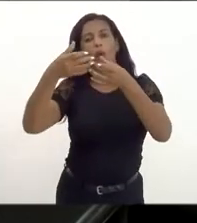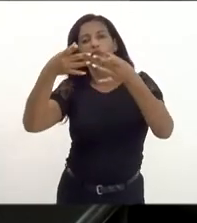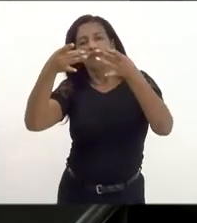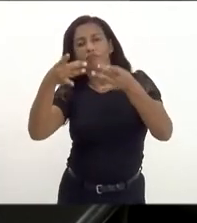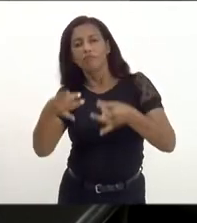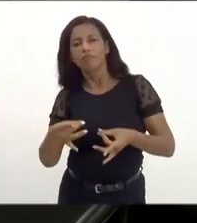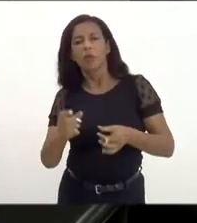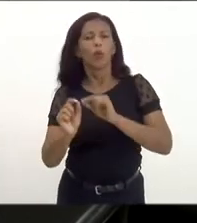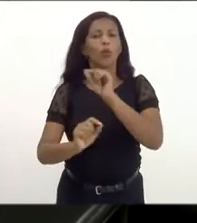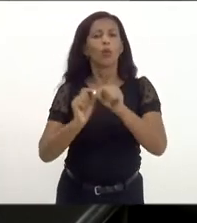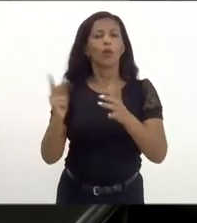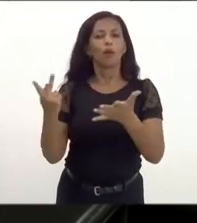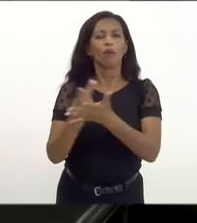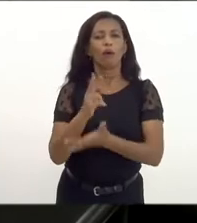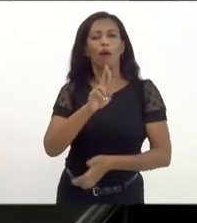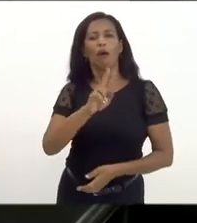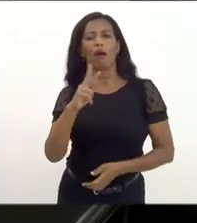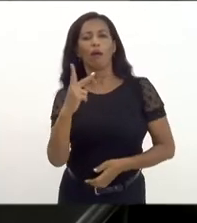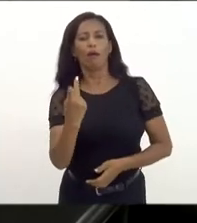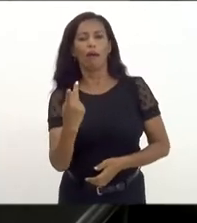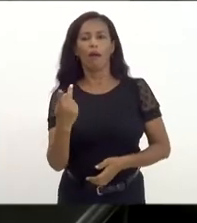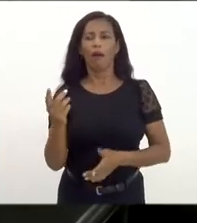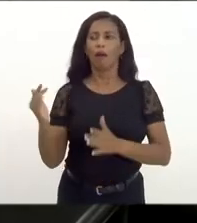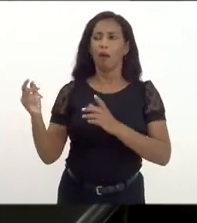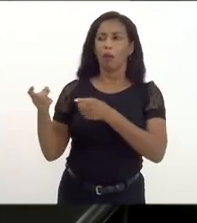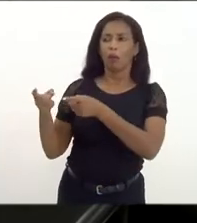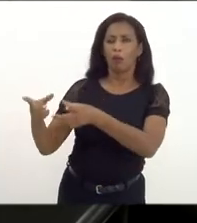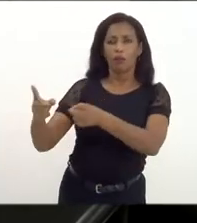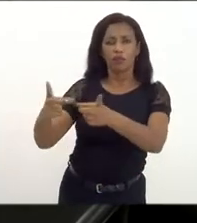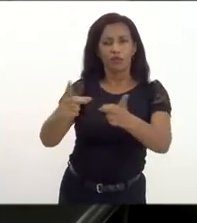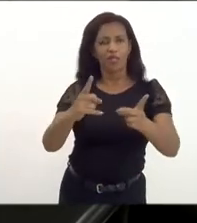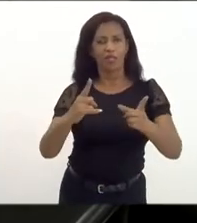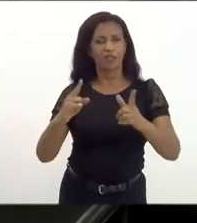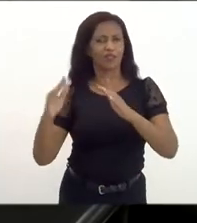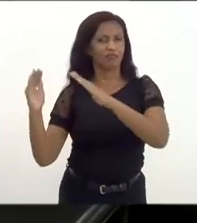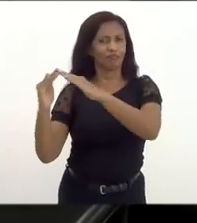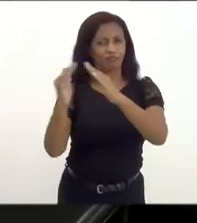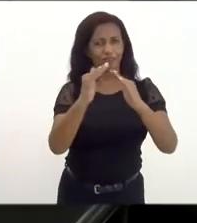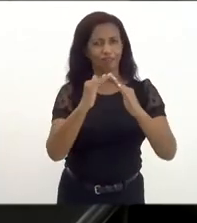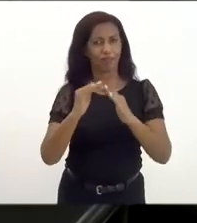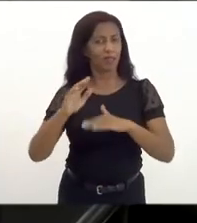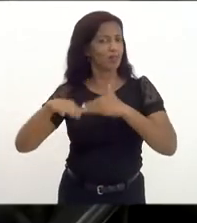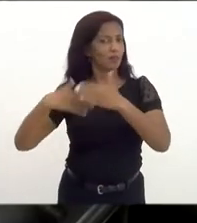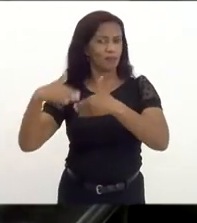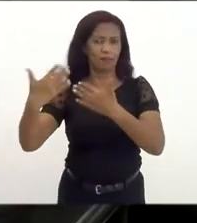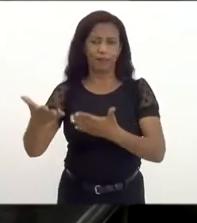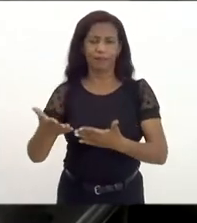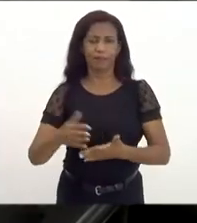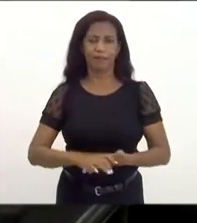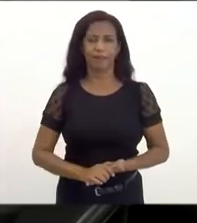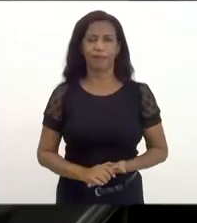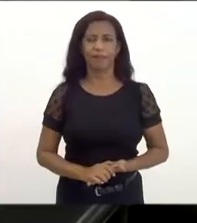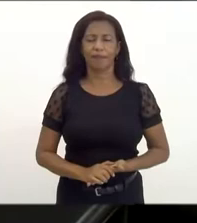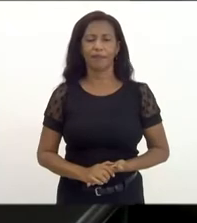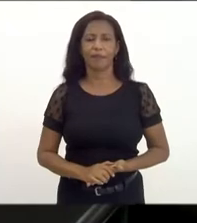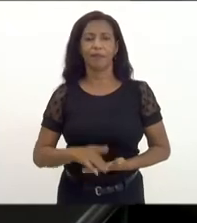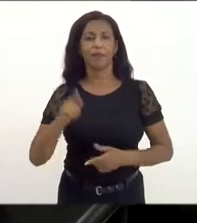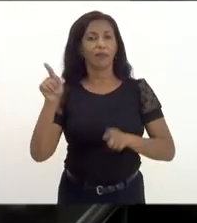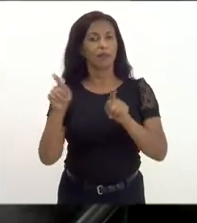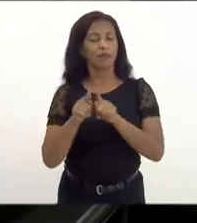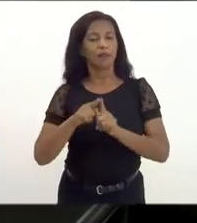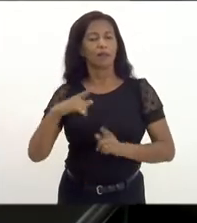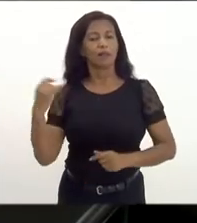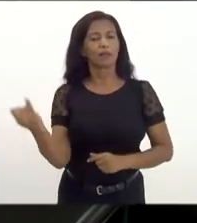fazer com RH com os imóveis com os ativos e por aí vai eu reputo de grande